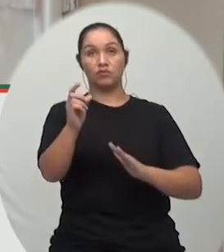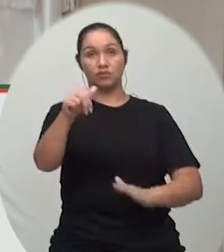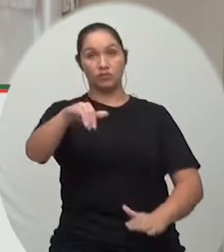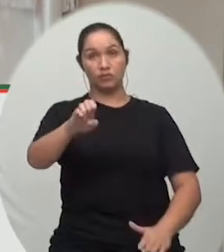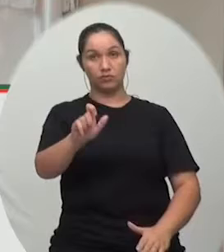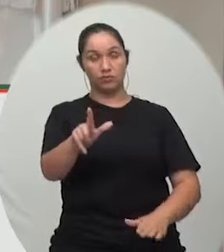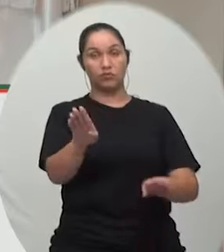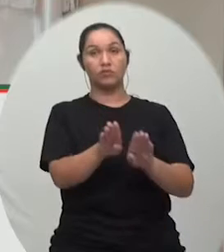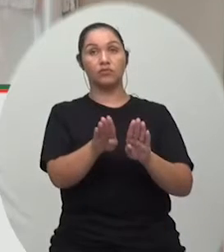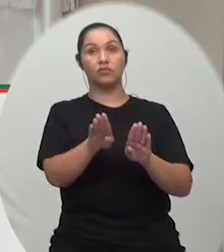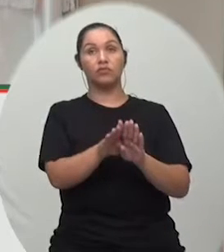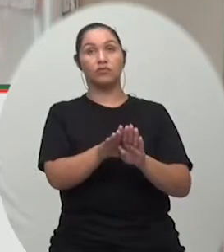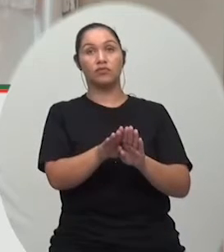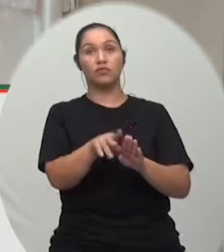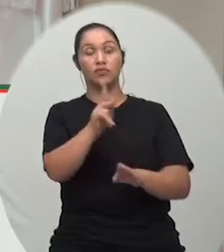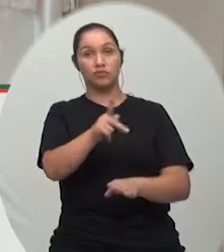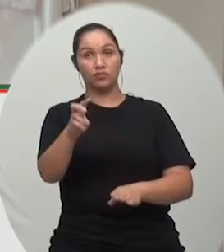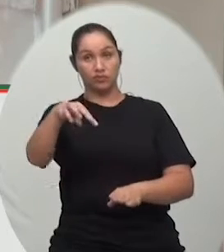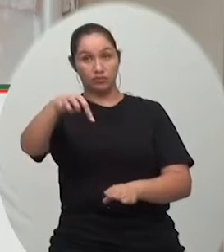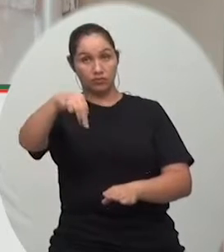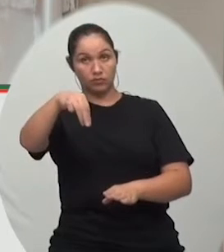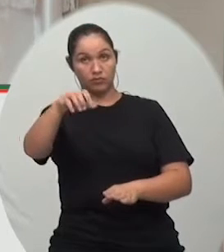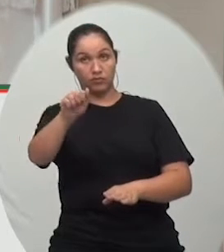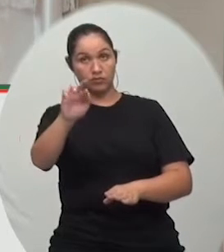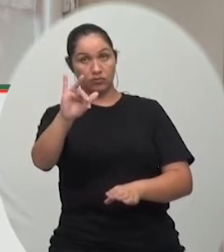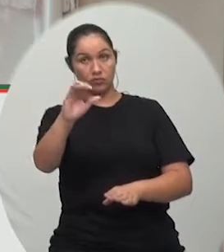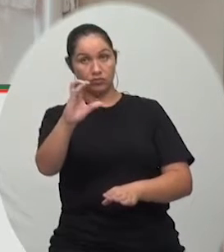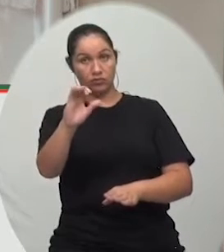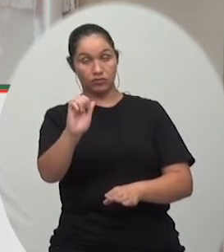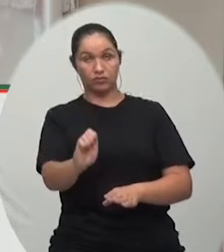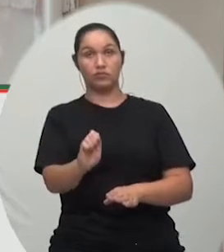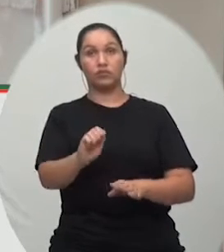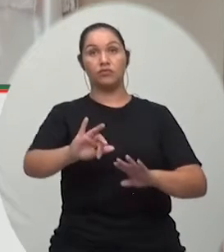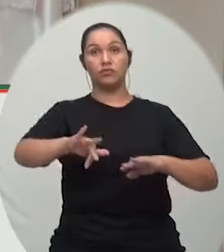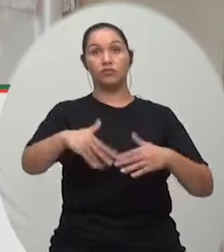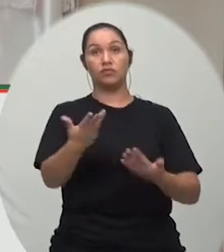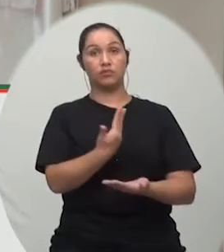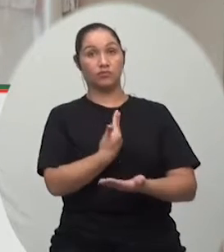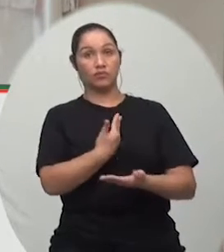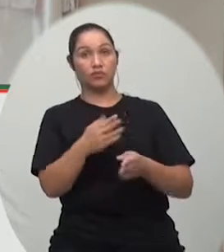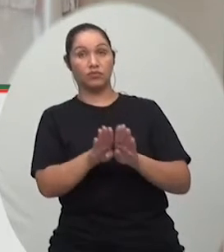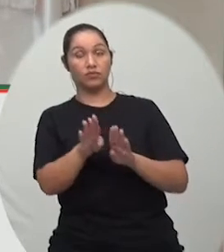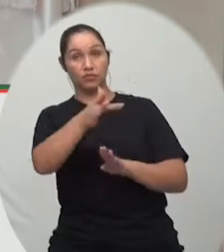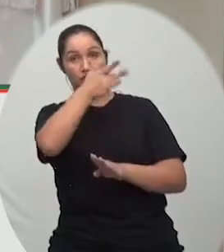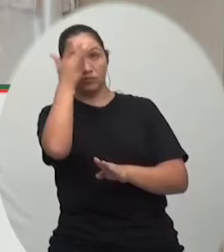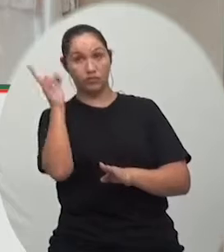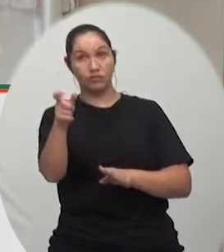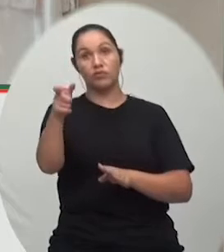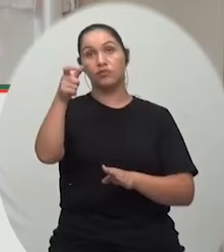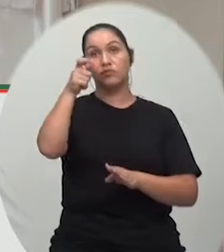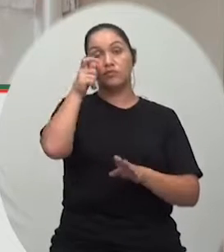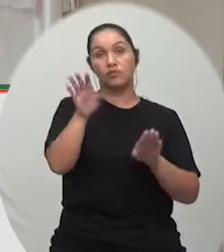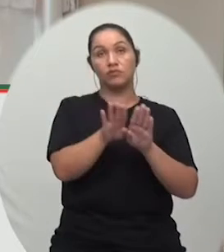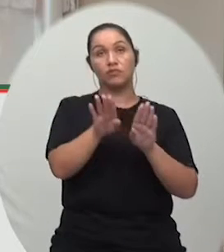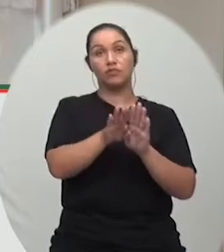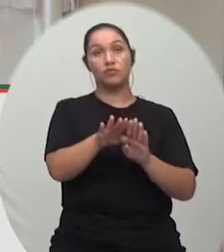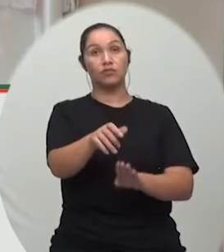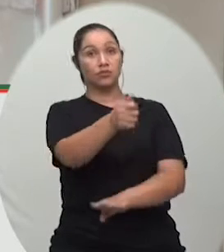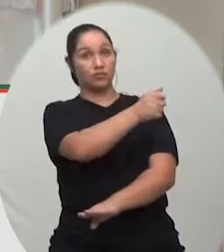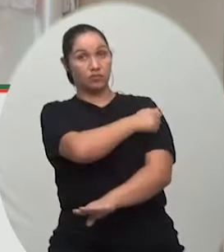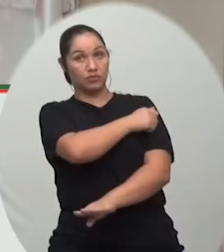Boa noite aos meus pares vereadores e vereadoras, todo o público que nos assiste, também aos acadêmicos de